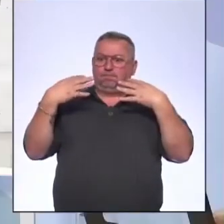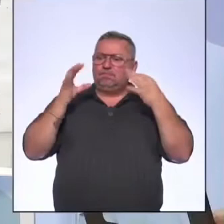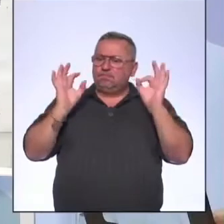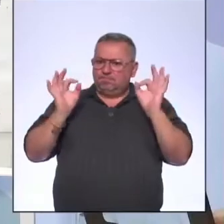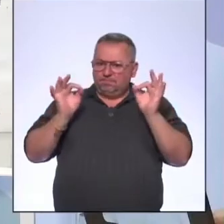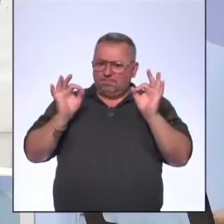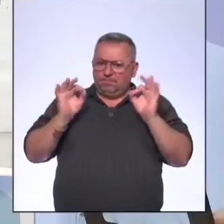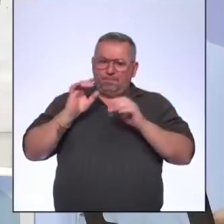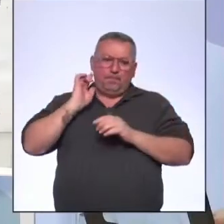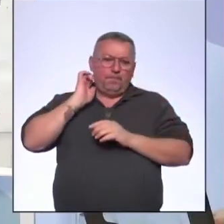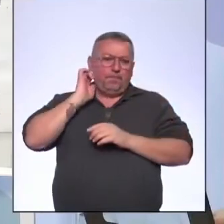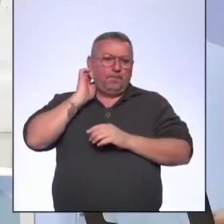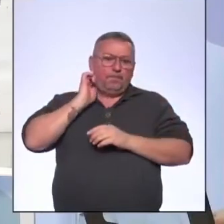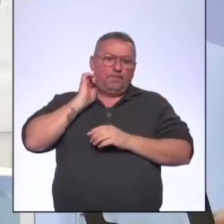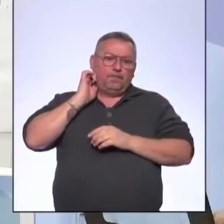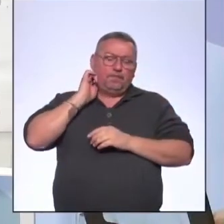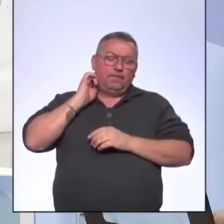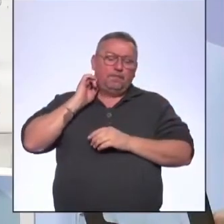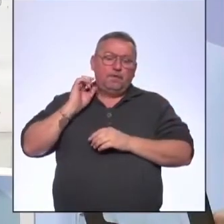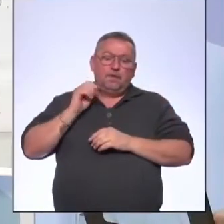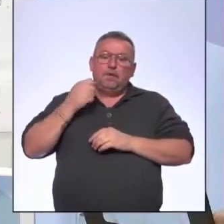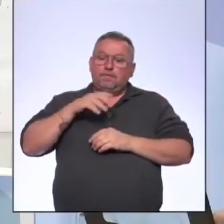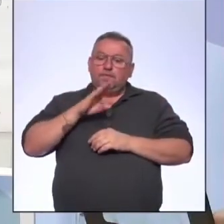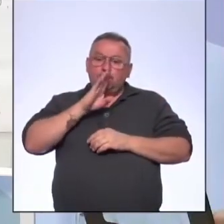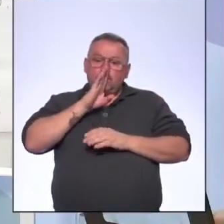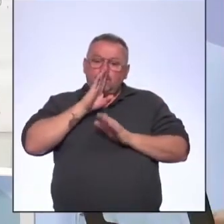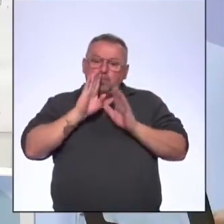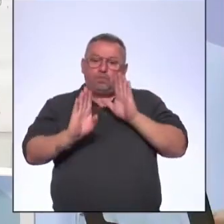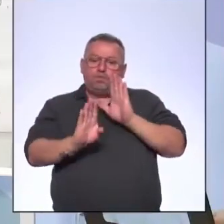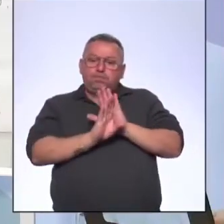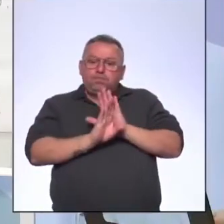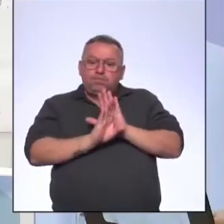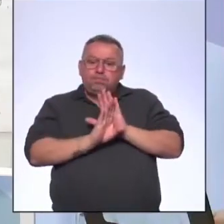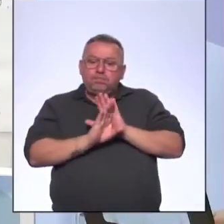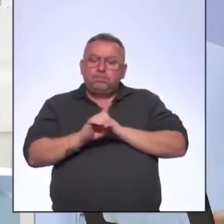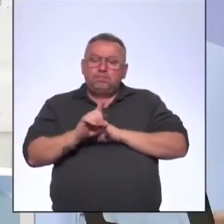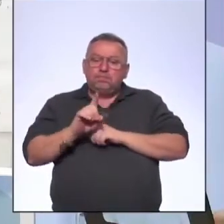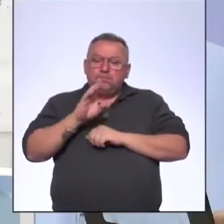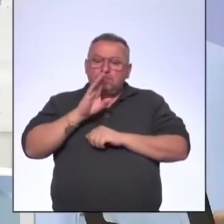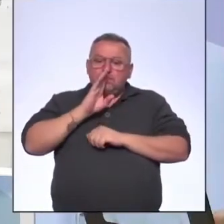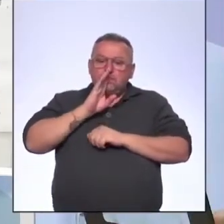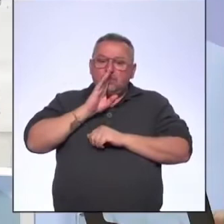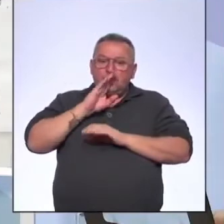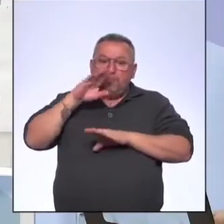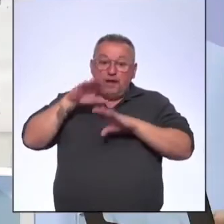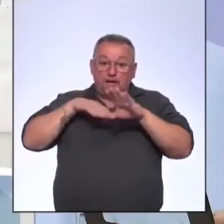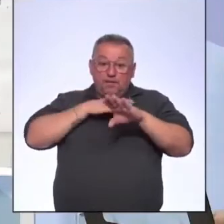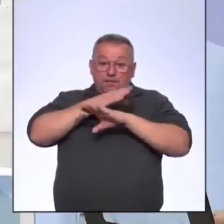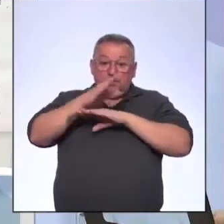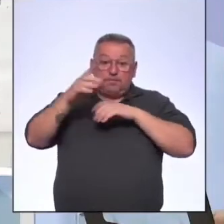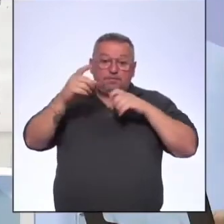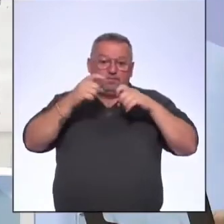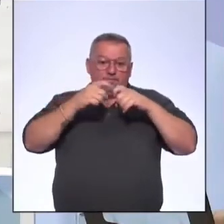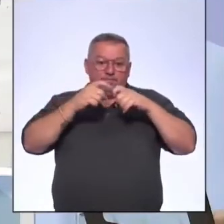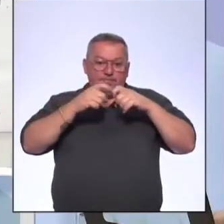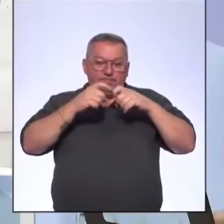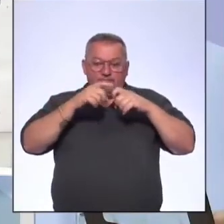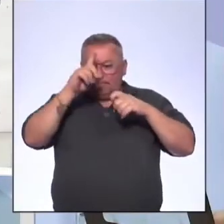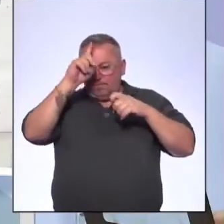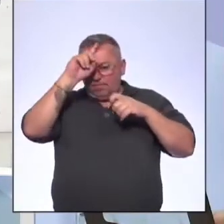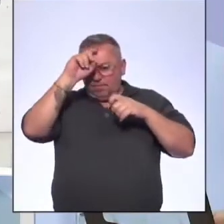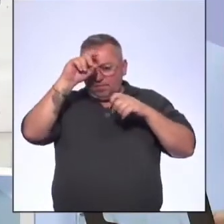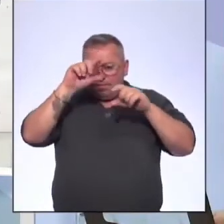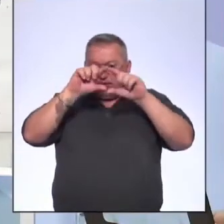para pedir o silêncio. O silêncio. Posso pedir um silêncio aqui? Se vocês prestarem atenção, às vezes vocês vão em algum consultório médico, tem somente